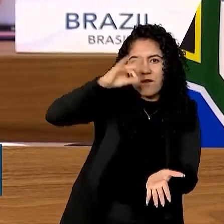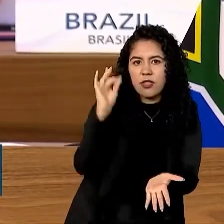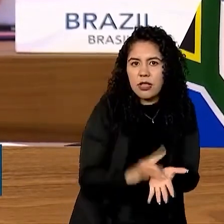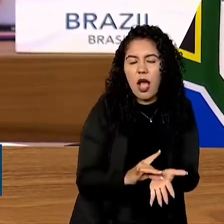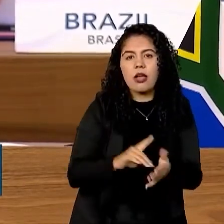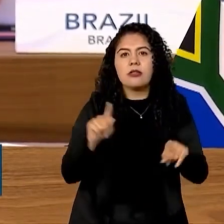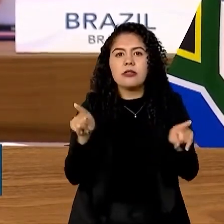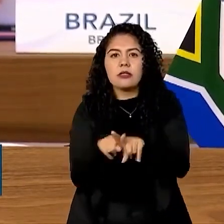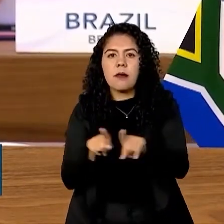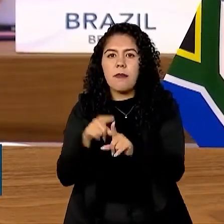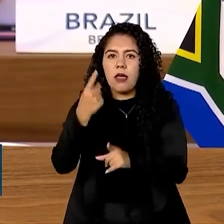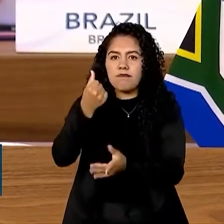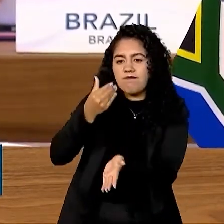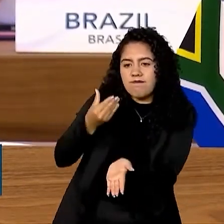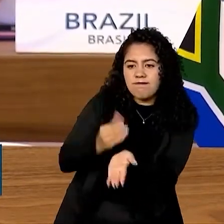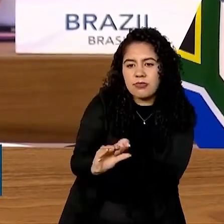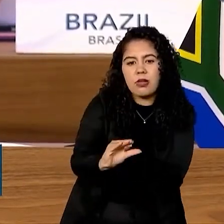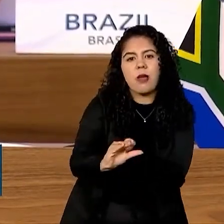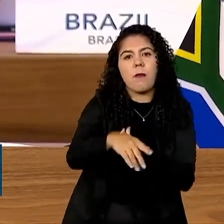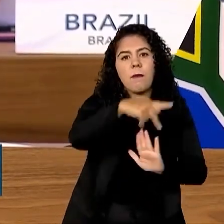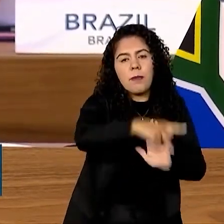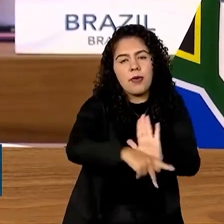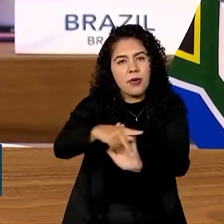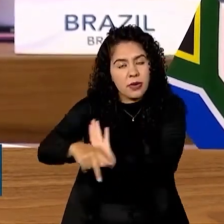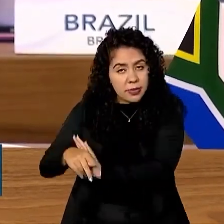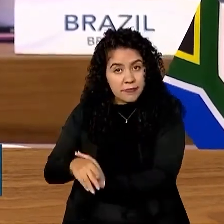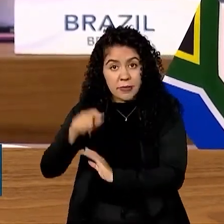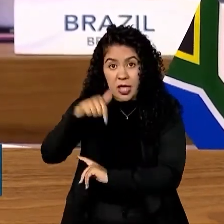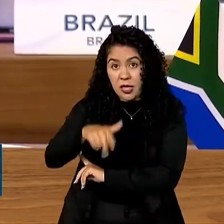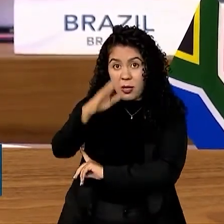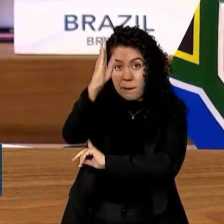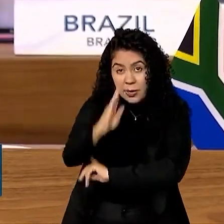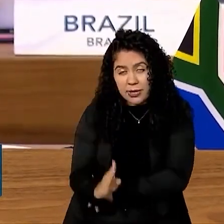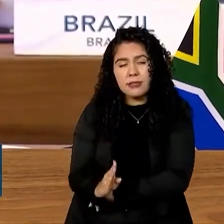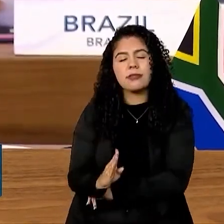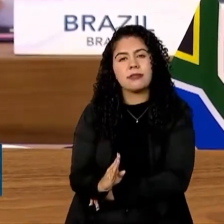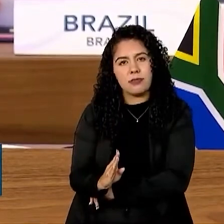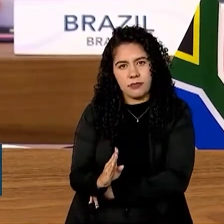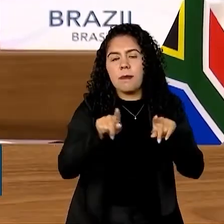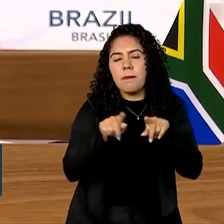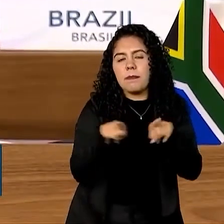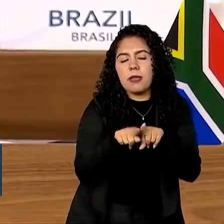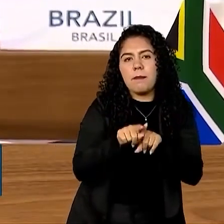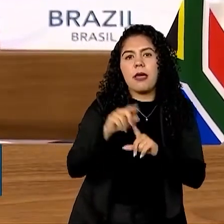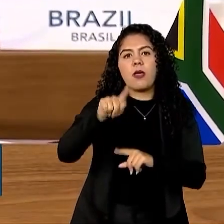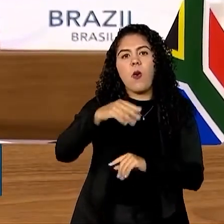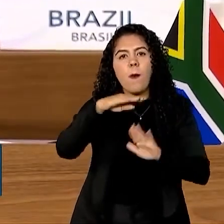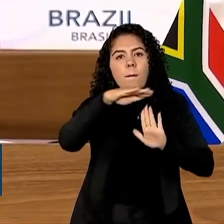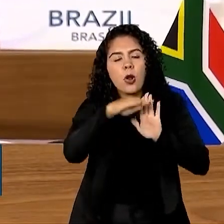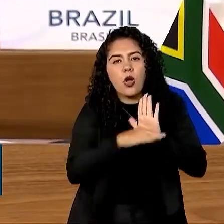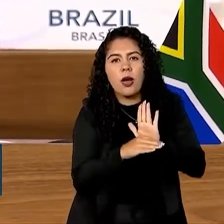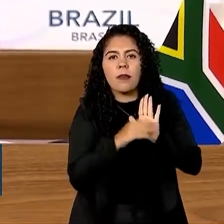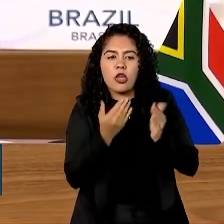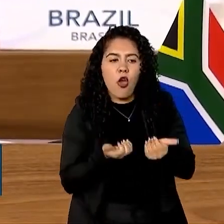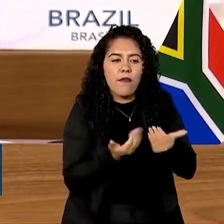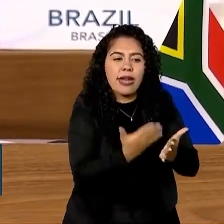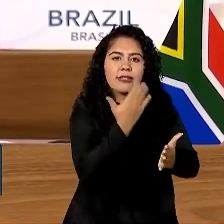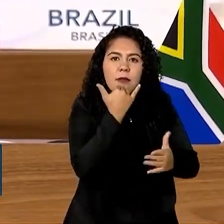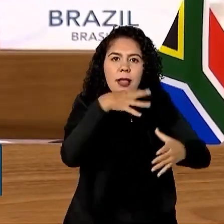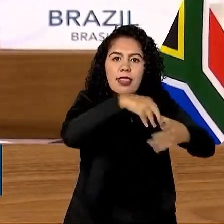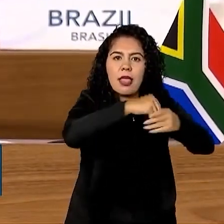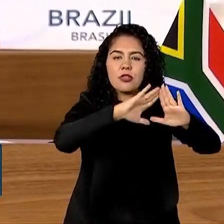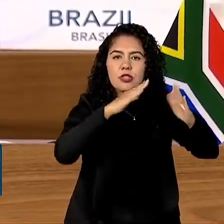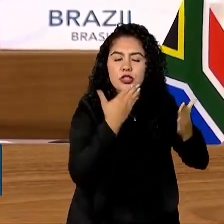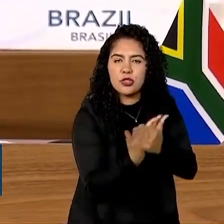fontes de financiamento. O Brasil sabe que é possível. Conseguimos sair do mapa